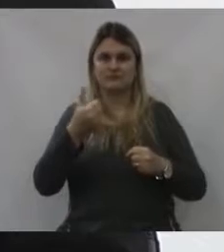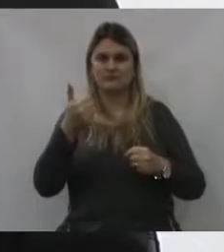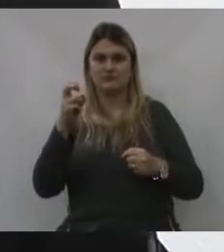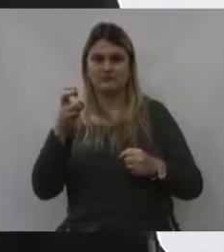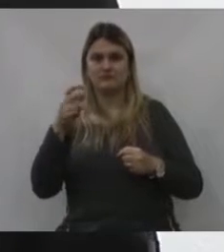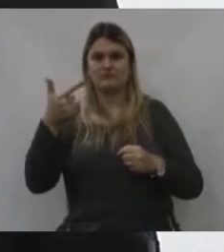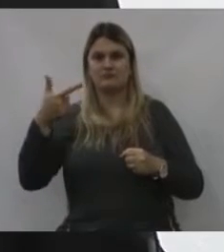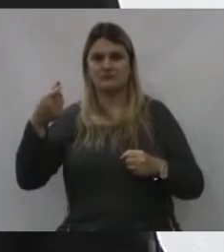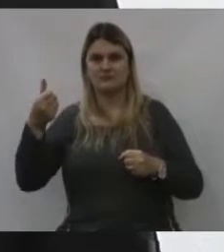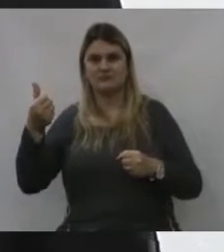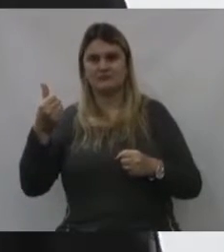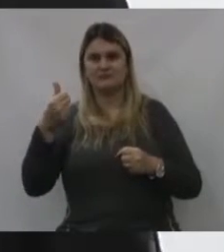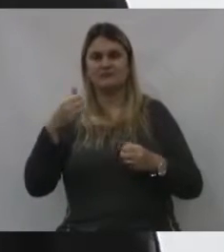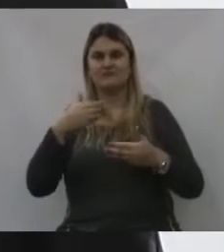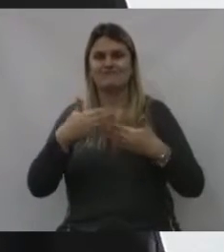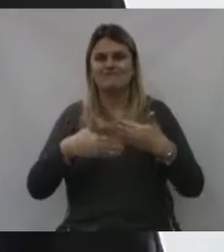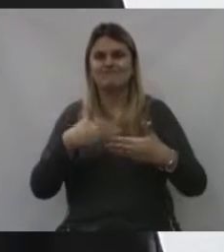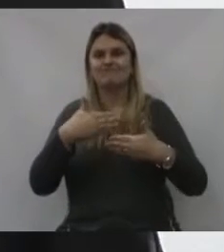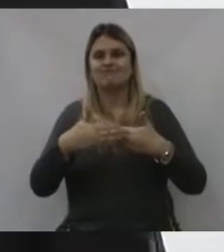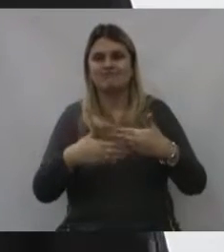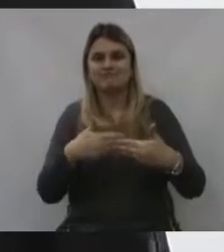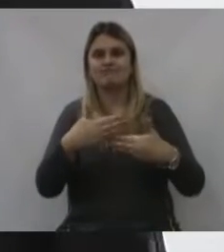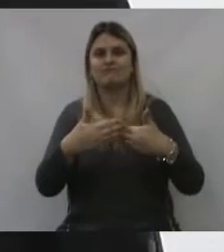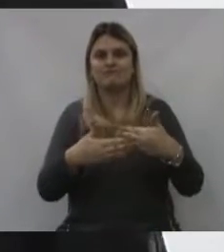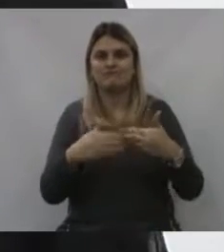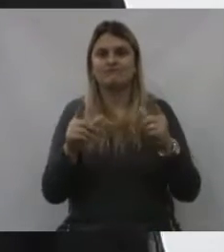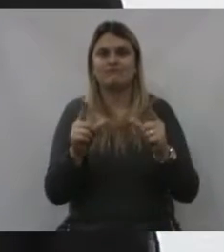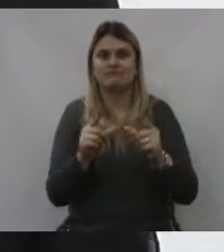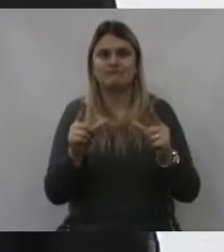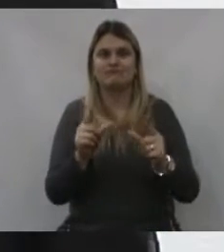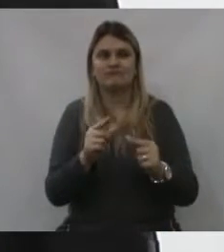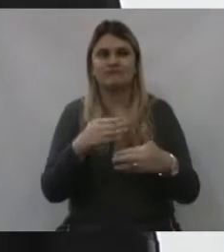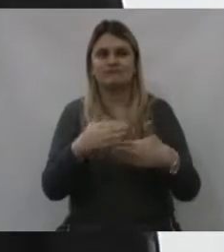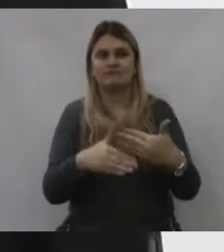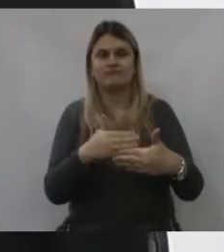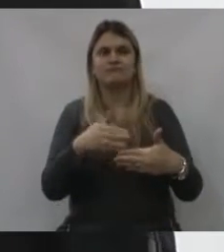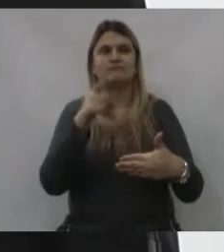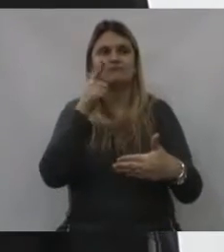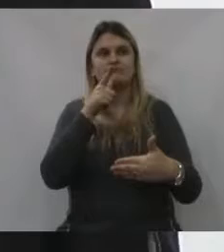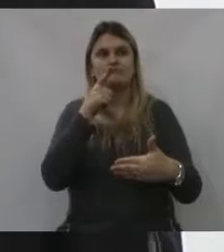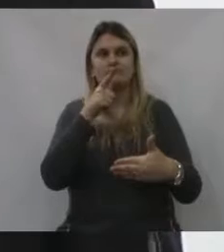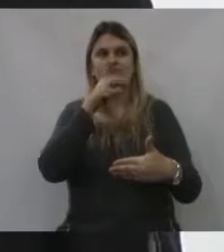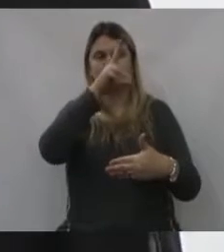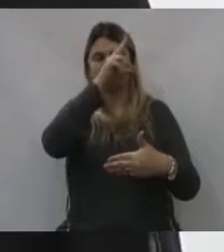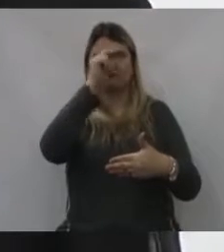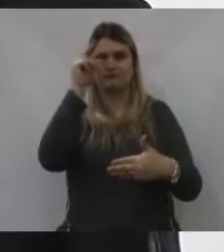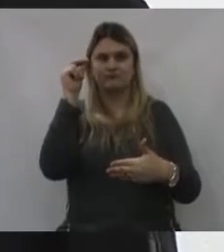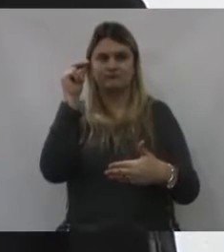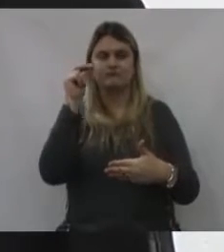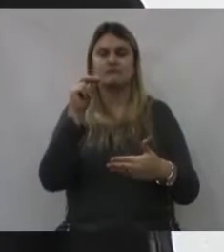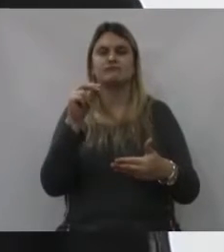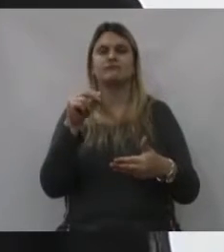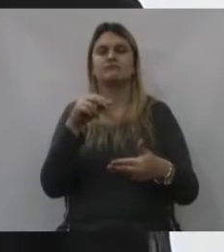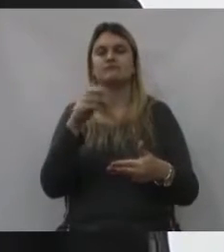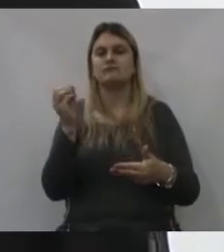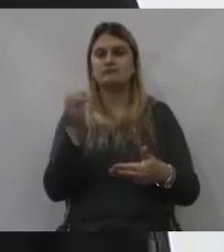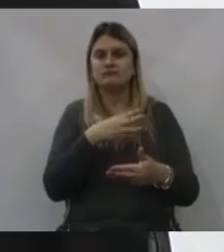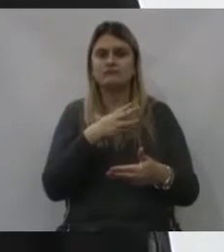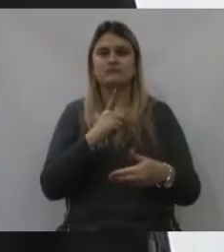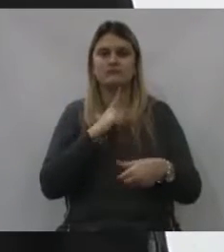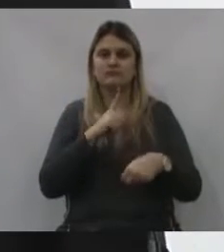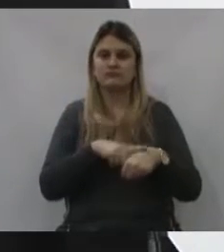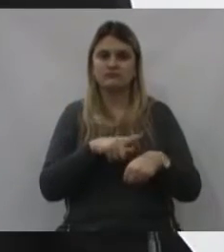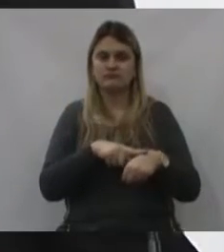2015, 2016 foi uma tragédia, nós fomos se arrastando para conseguir chegar até o final do ano. E as prefeituras e os prefeitos